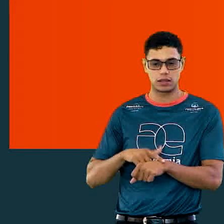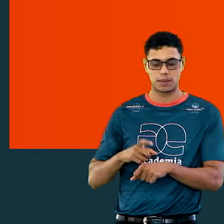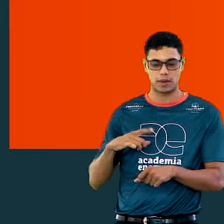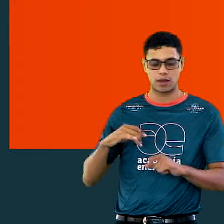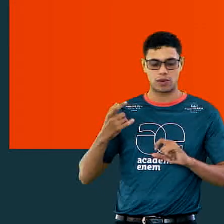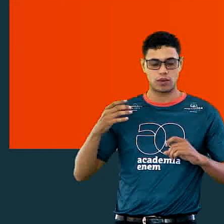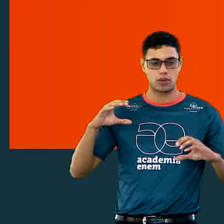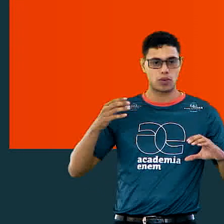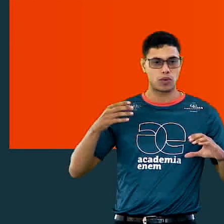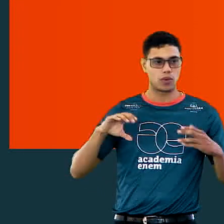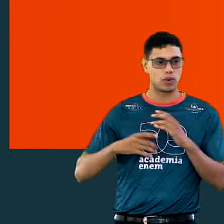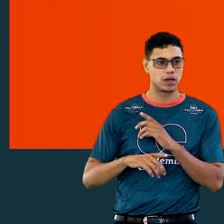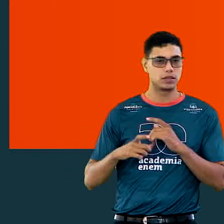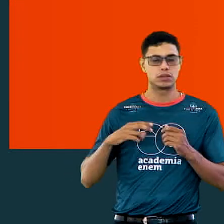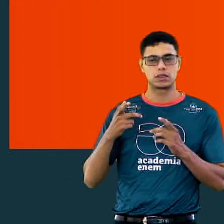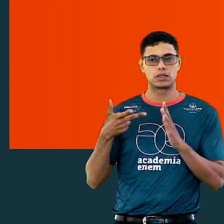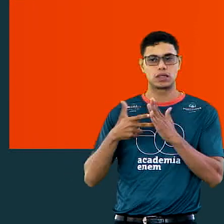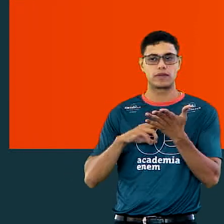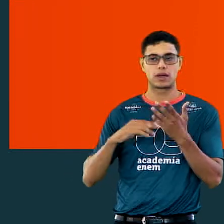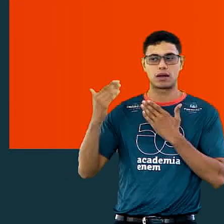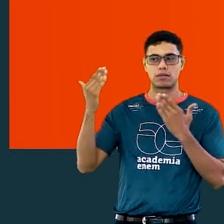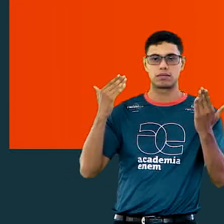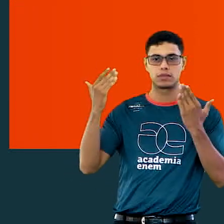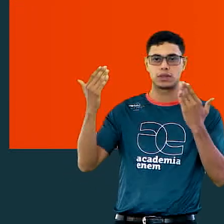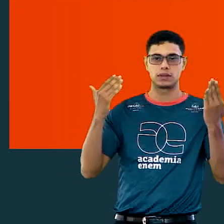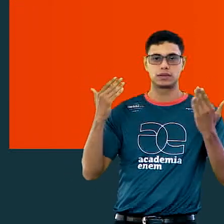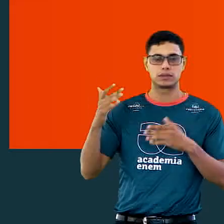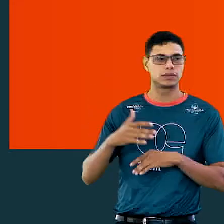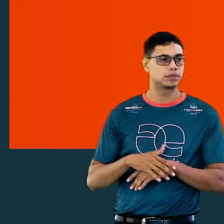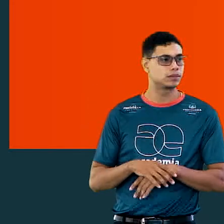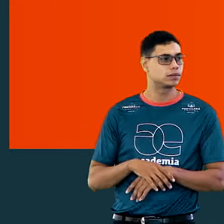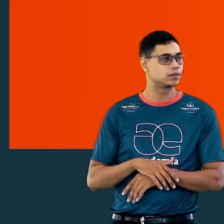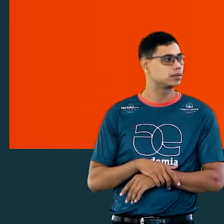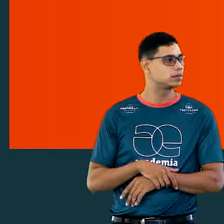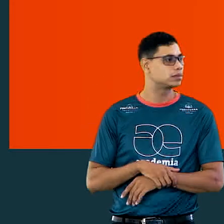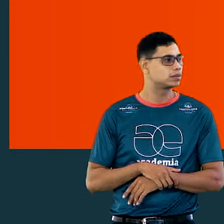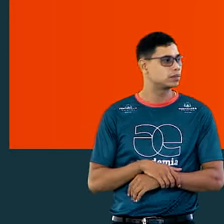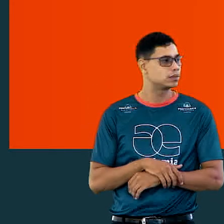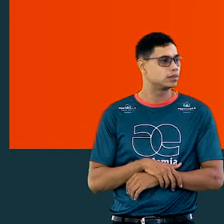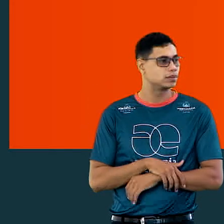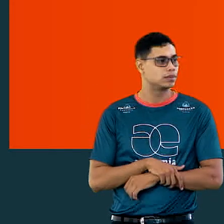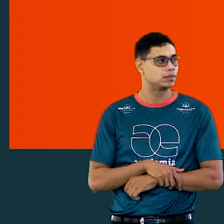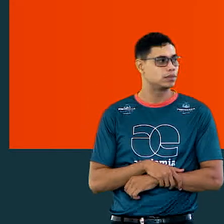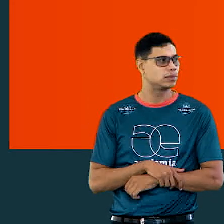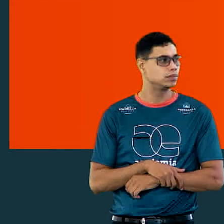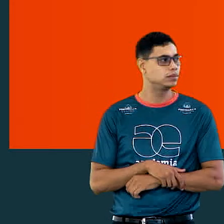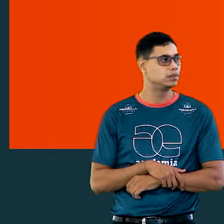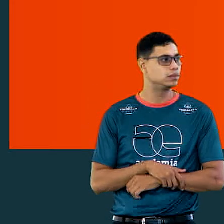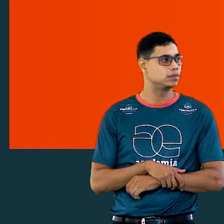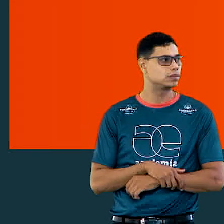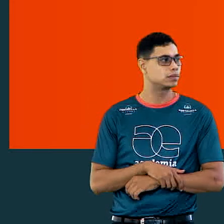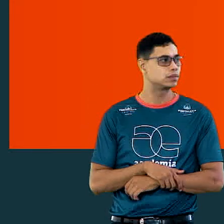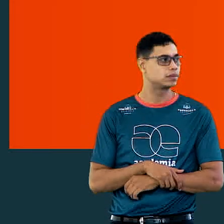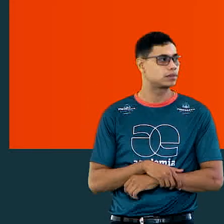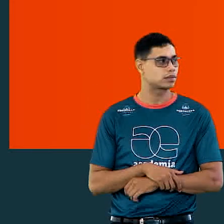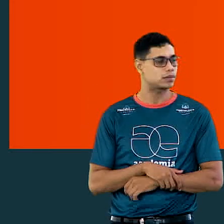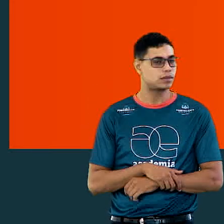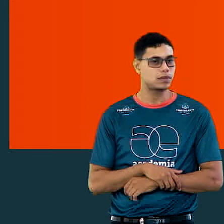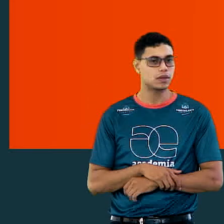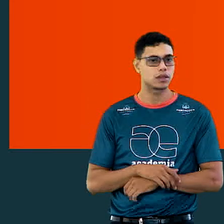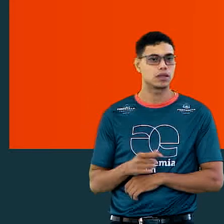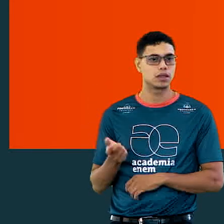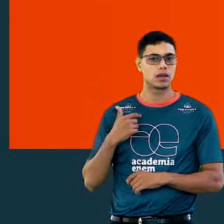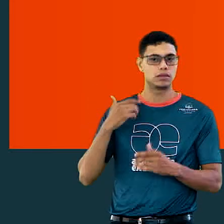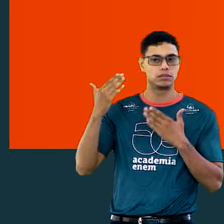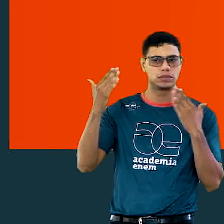corrente. Analogia, uma comparação. Vamos lá. De forma análoga à lei de Ohm,